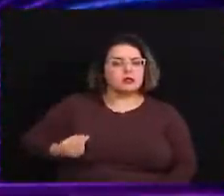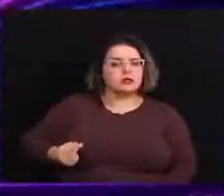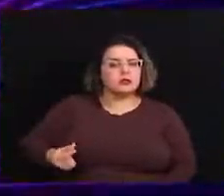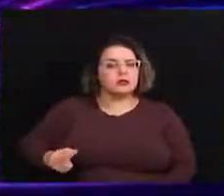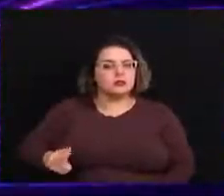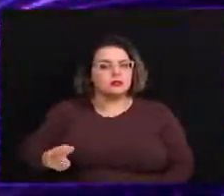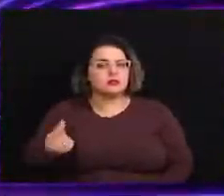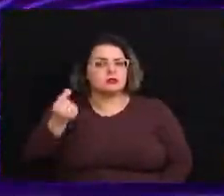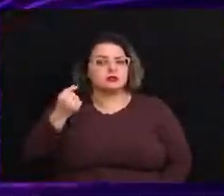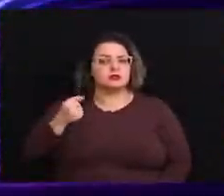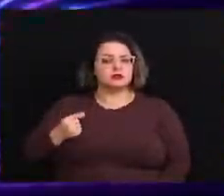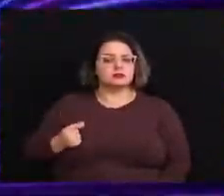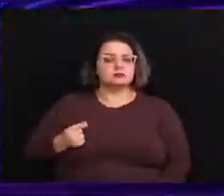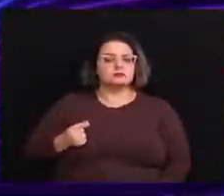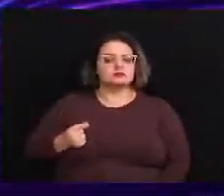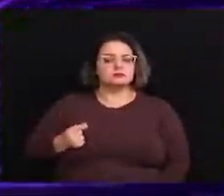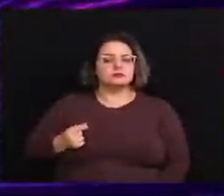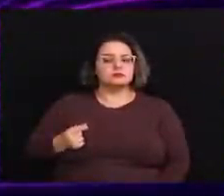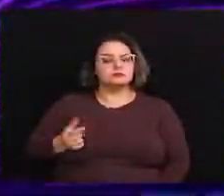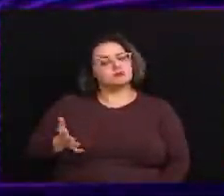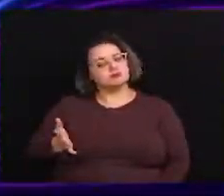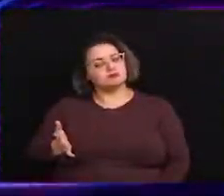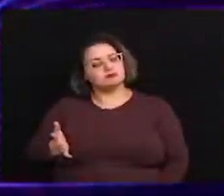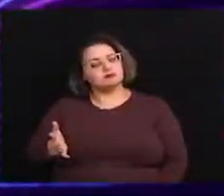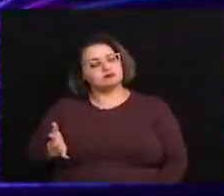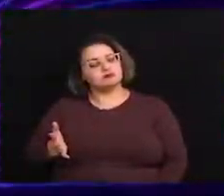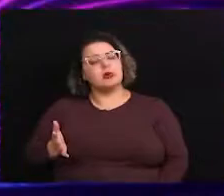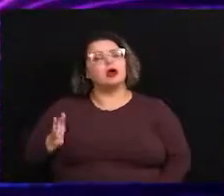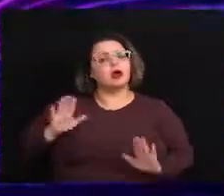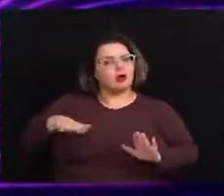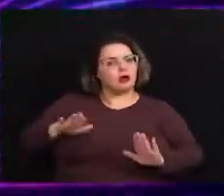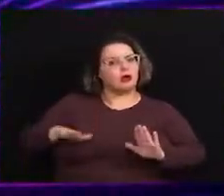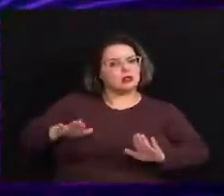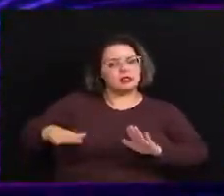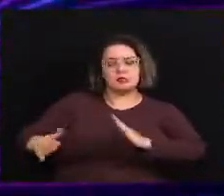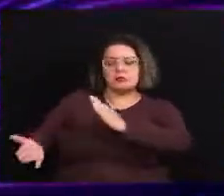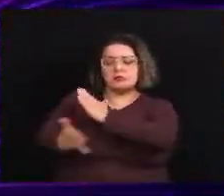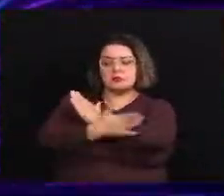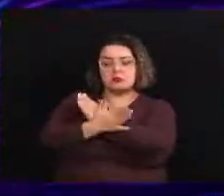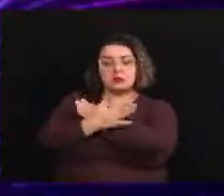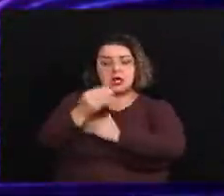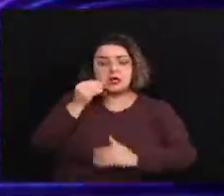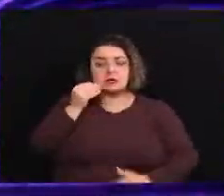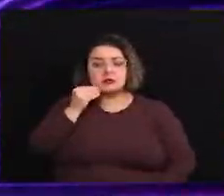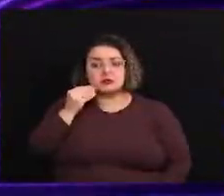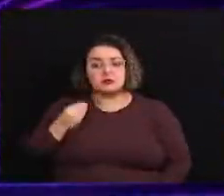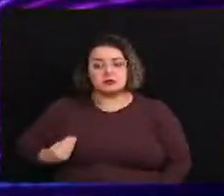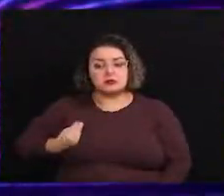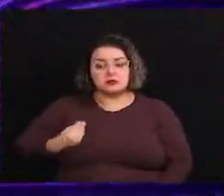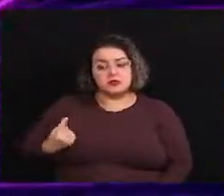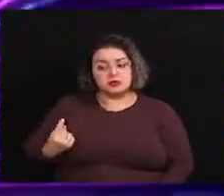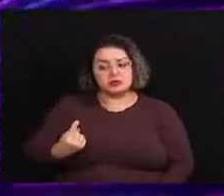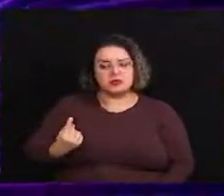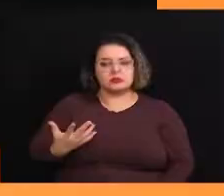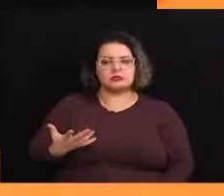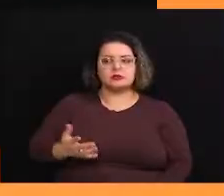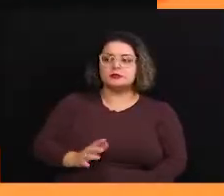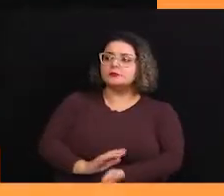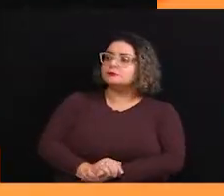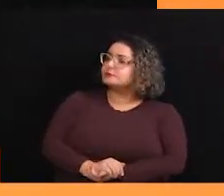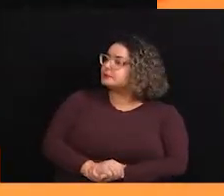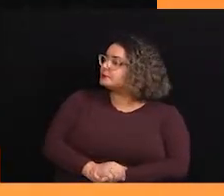que essas pessoas passaram ali dentro, talvez vai ajudar muito mais do que ela tentar seguir essa jornada sozinha.